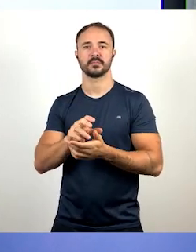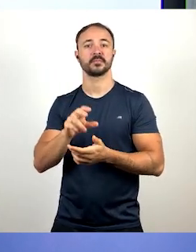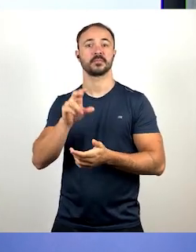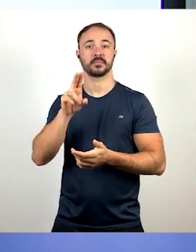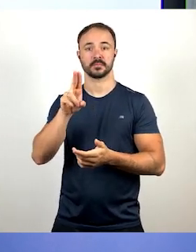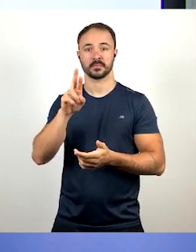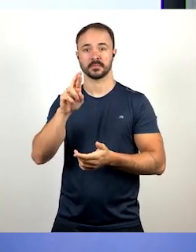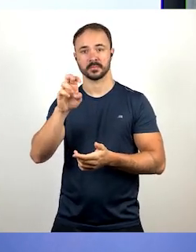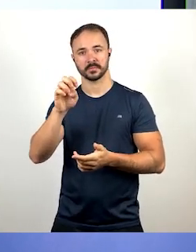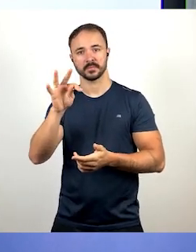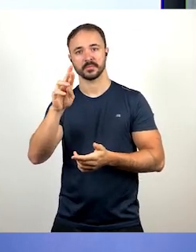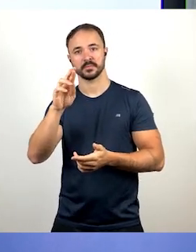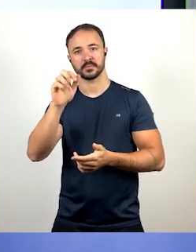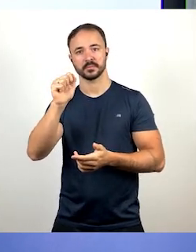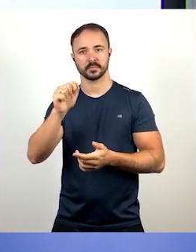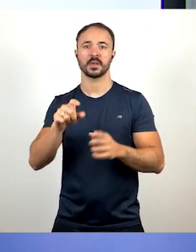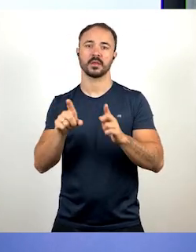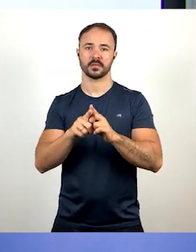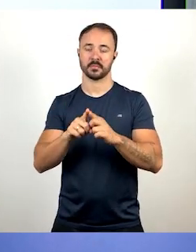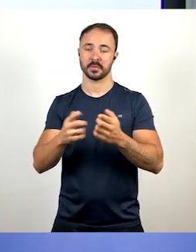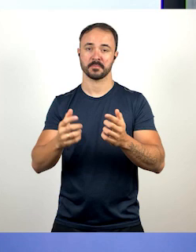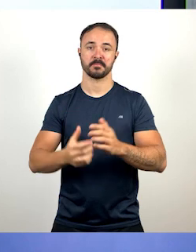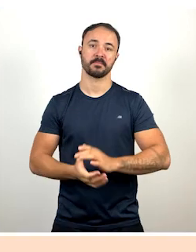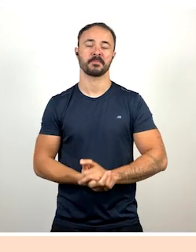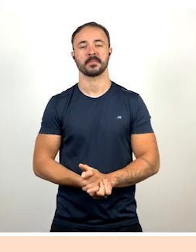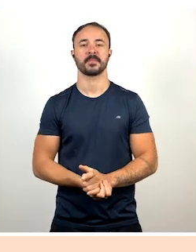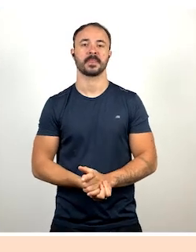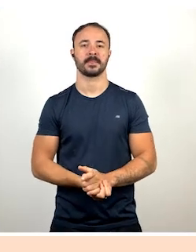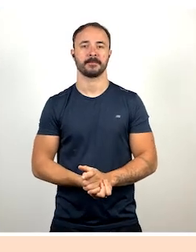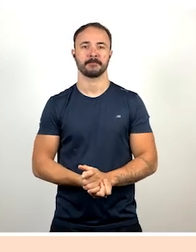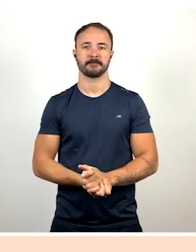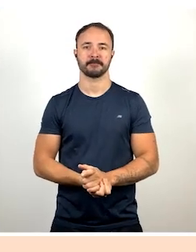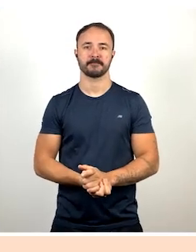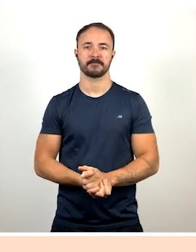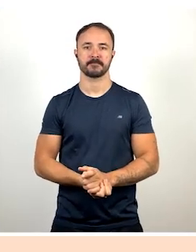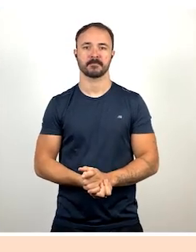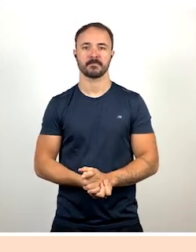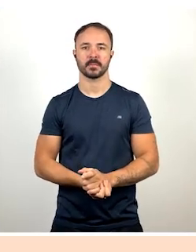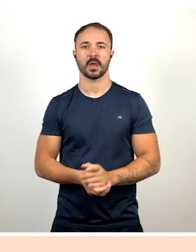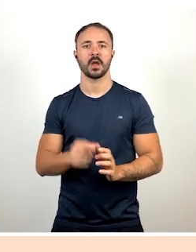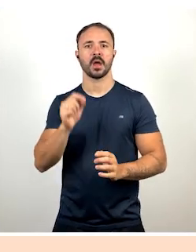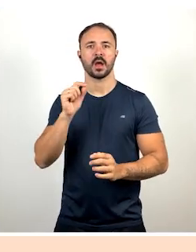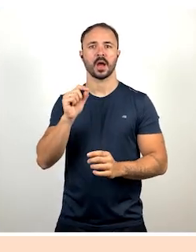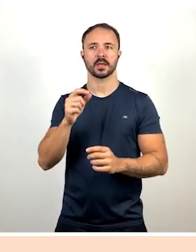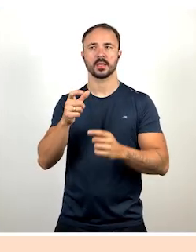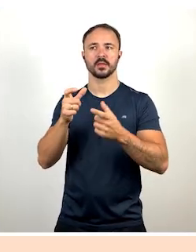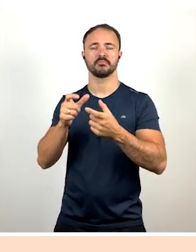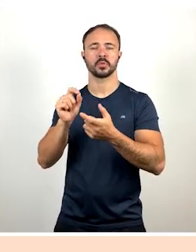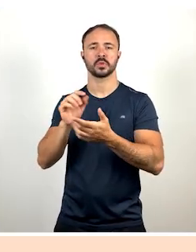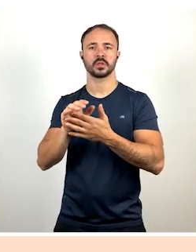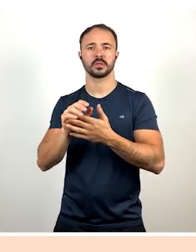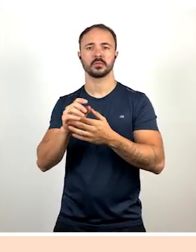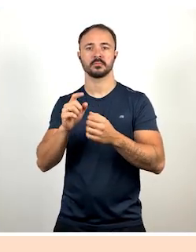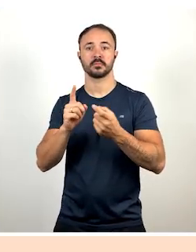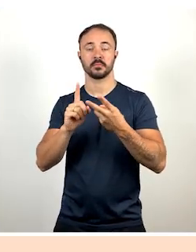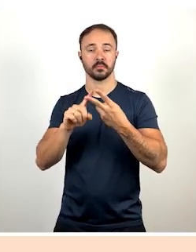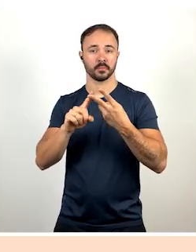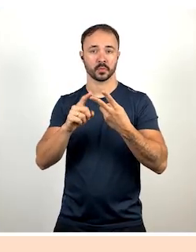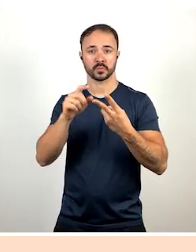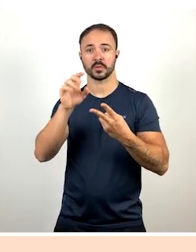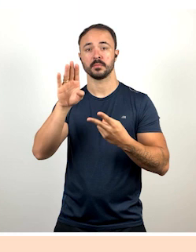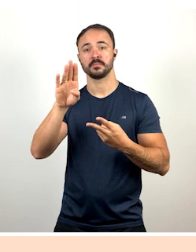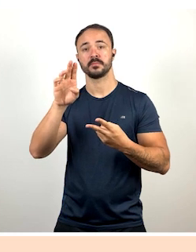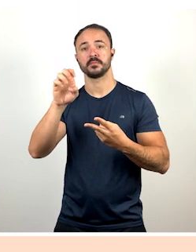é a uretra. No caso, apenas uma uretra. A bexiga, ela é um órgão musculoso, um